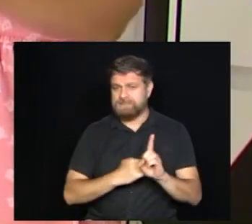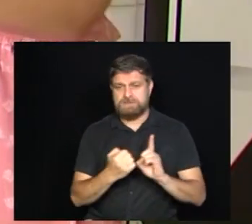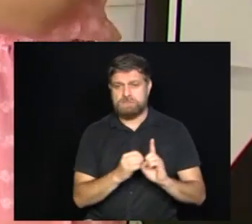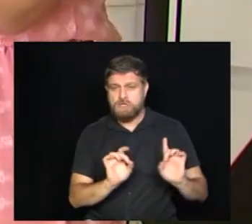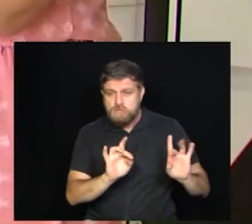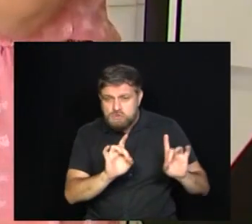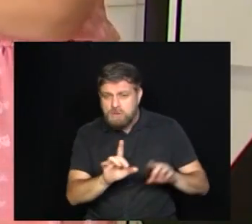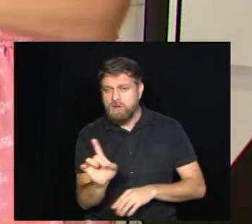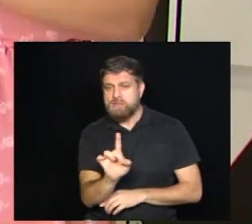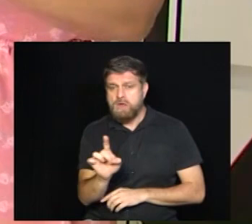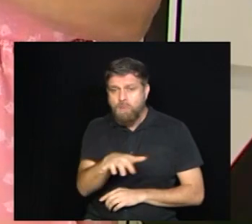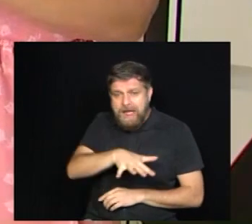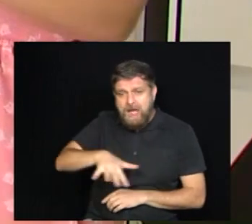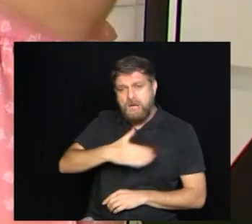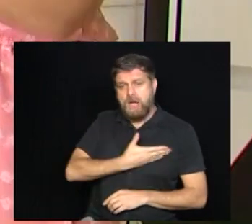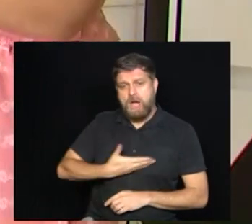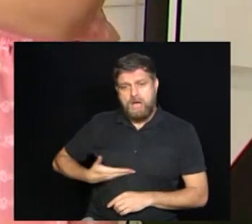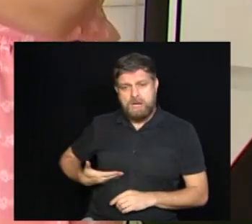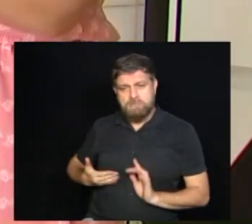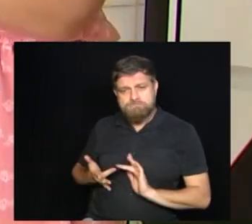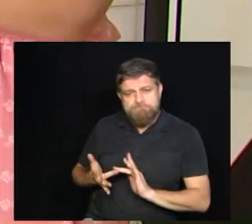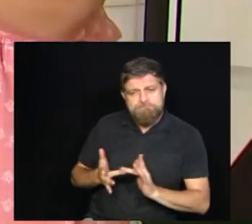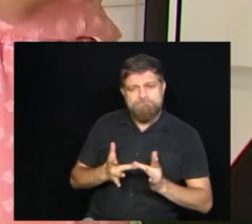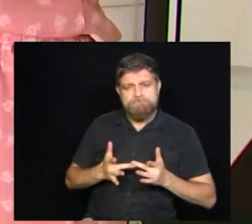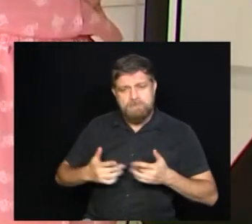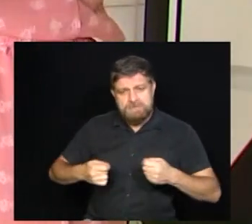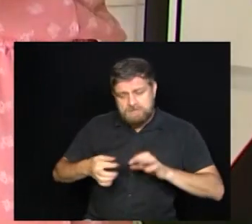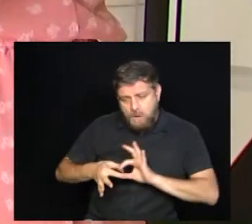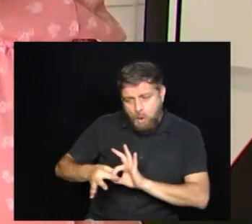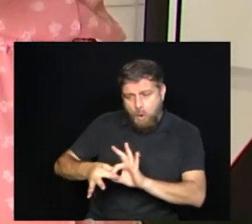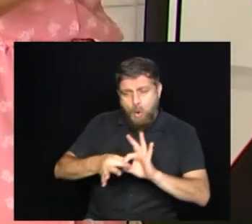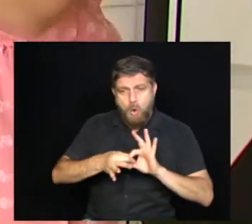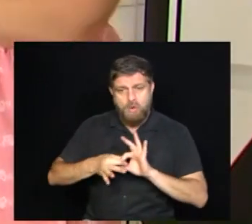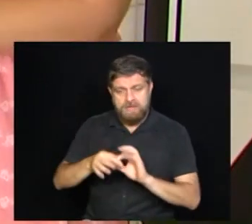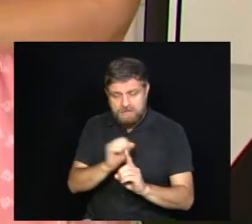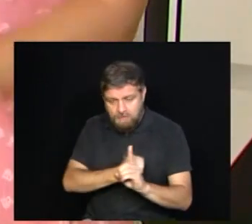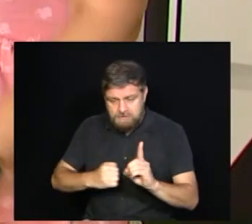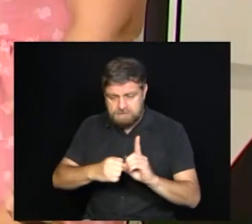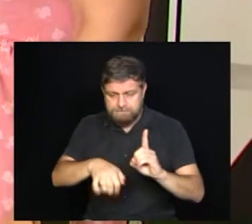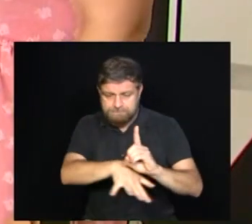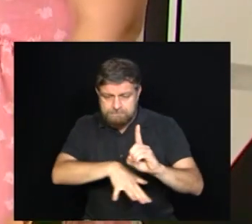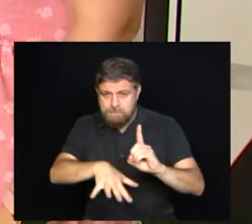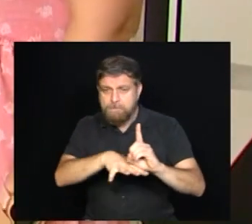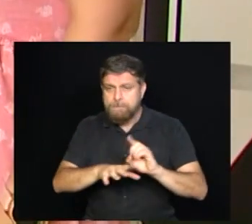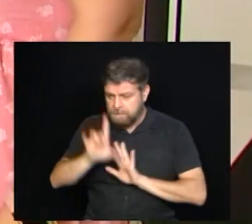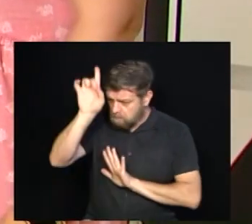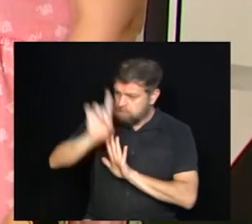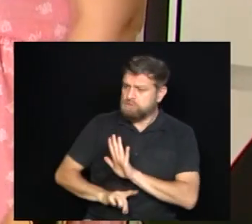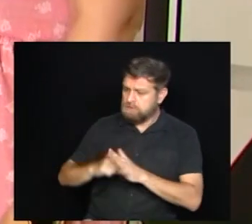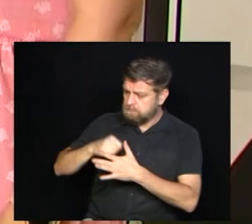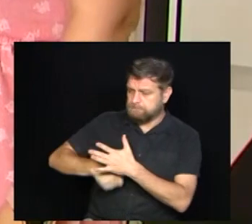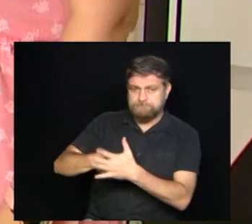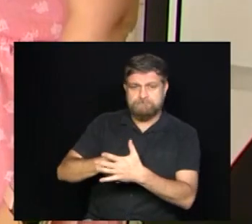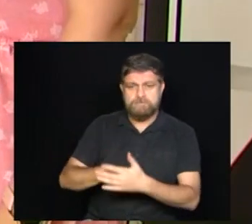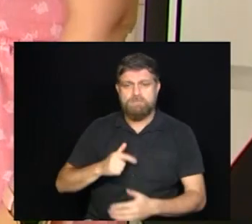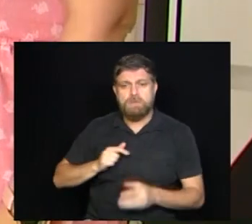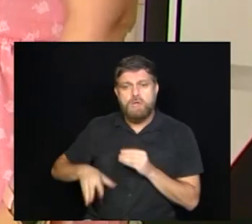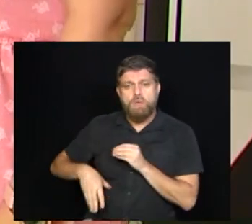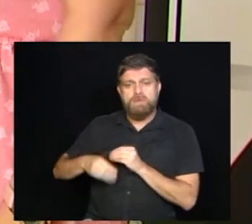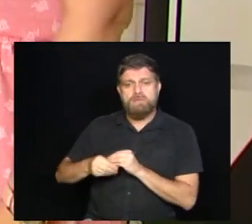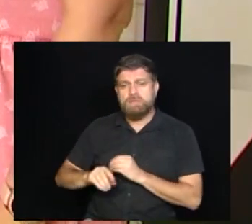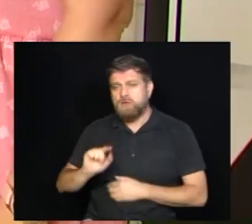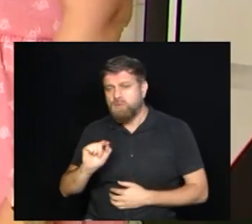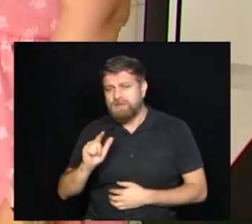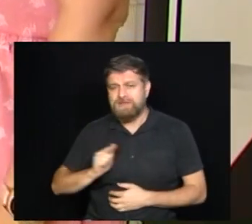é todo um poder público envolvido que precisa se unir com a sociedade civil para garantir esses direitos. E ele complementa dizendo que o